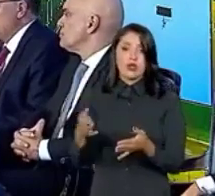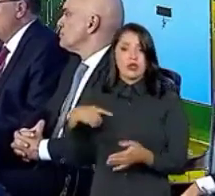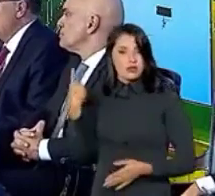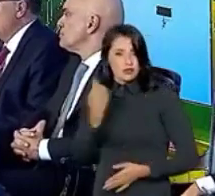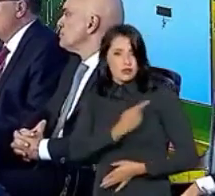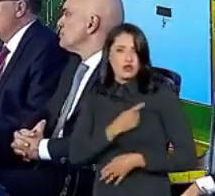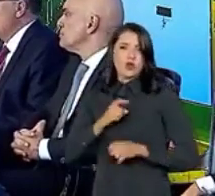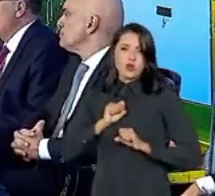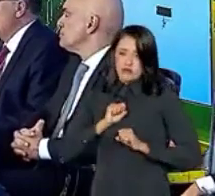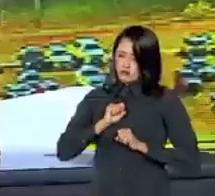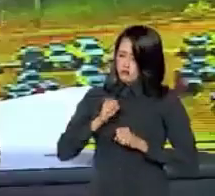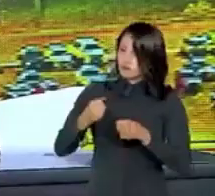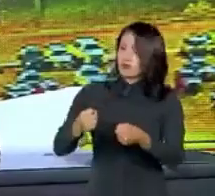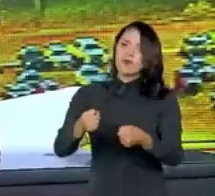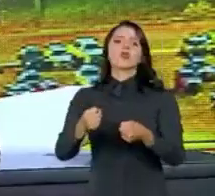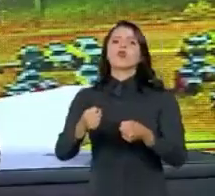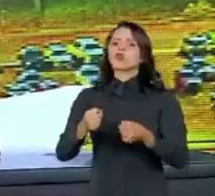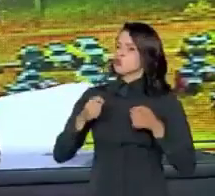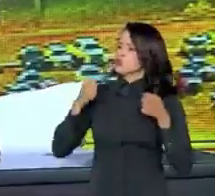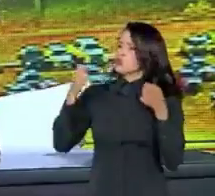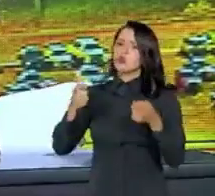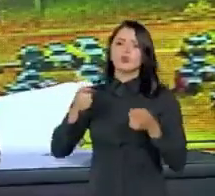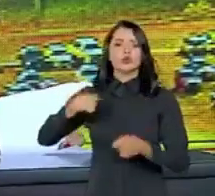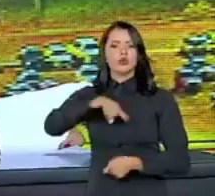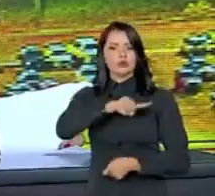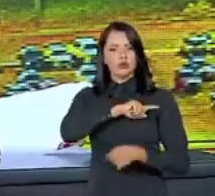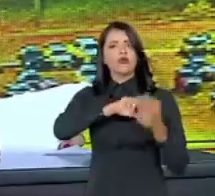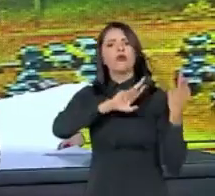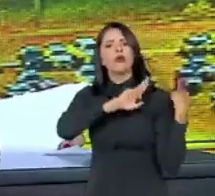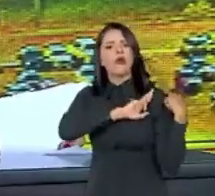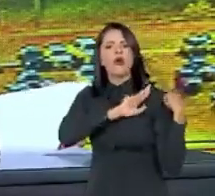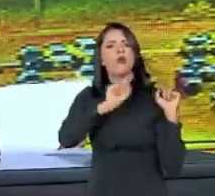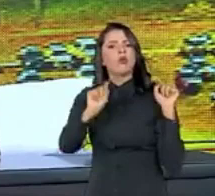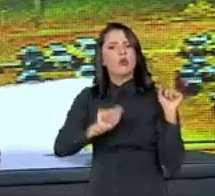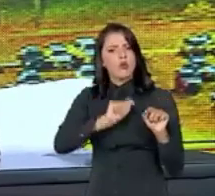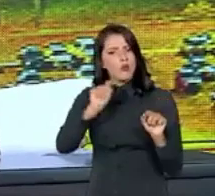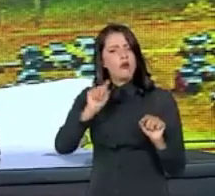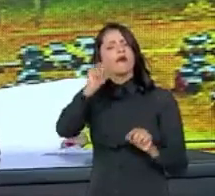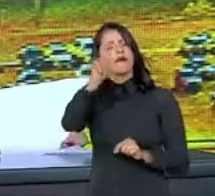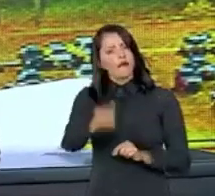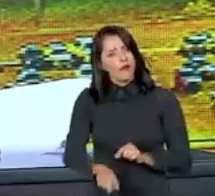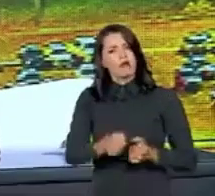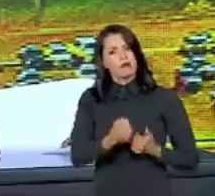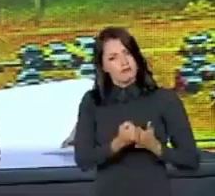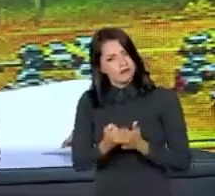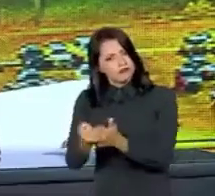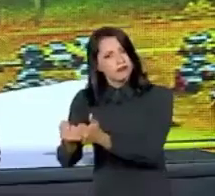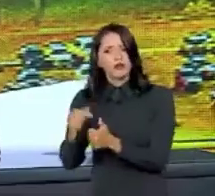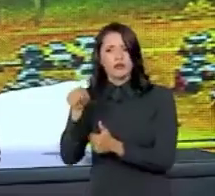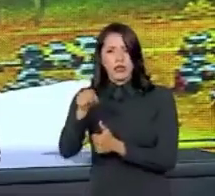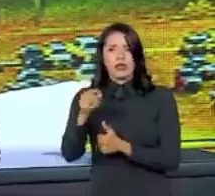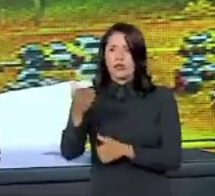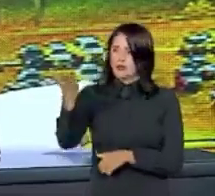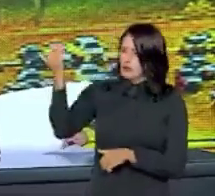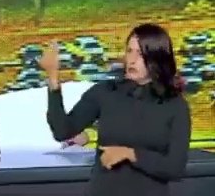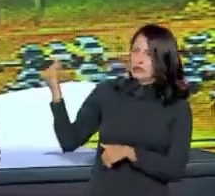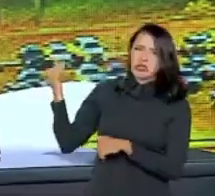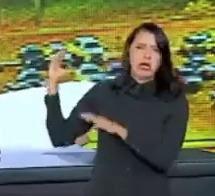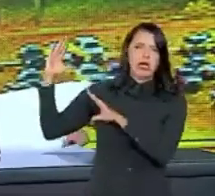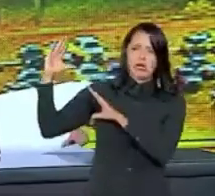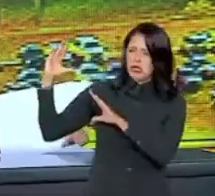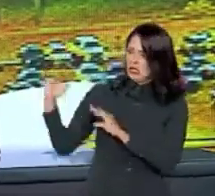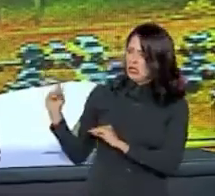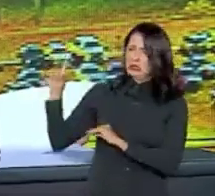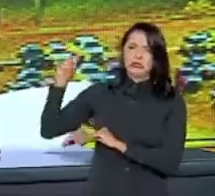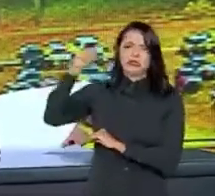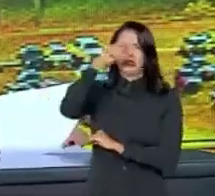luta e nosso dever é contribuir para que esse passado sombrio